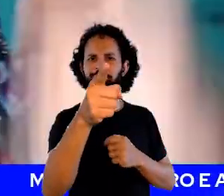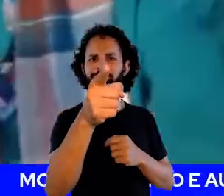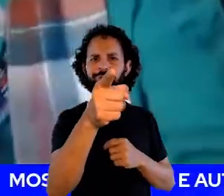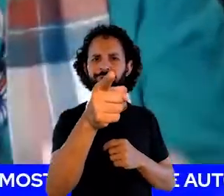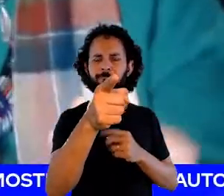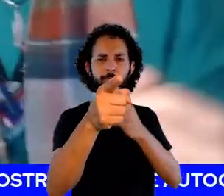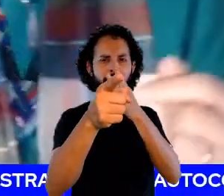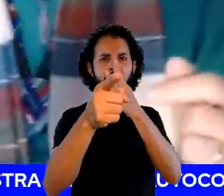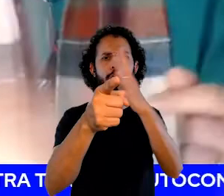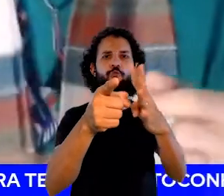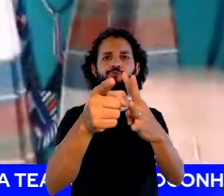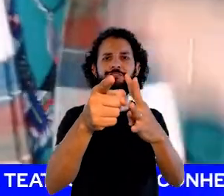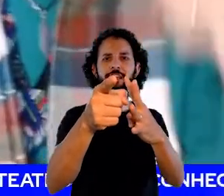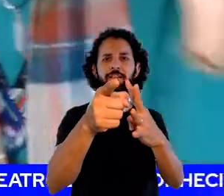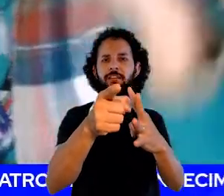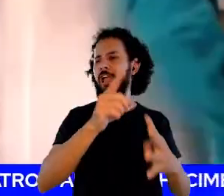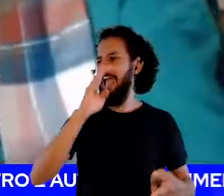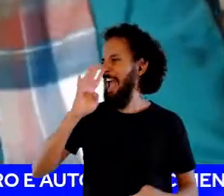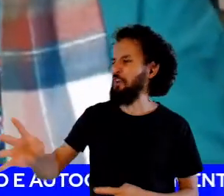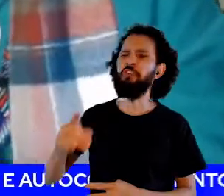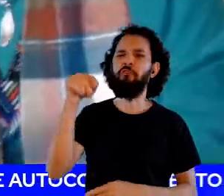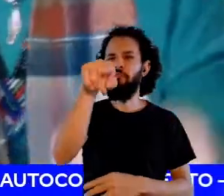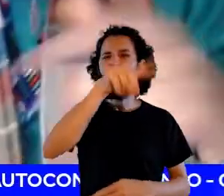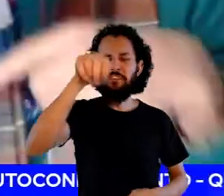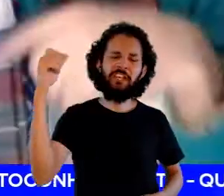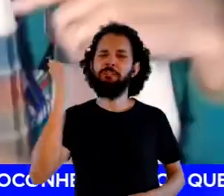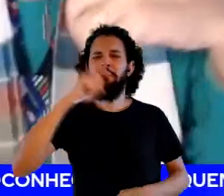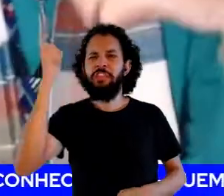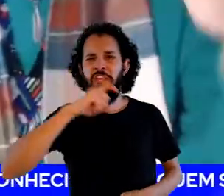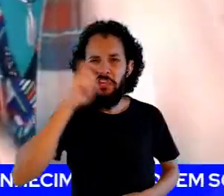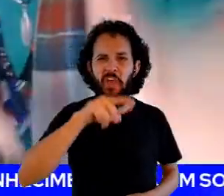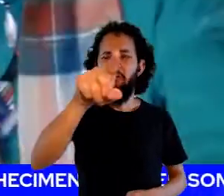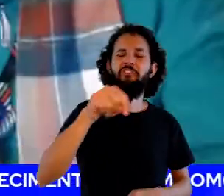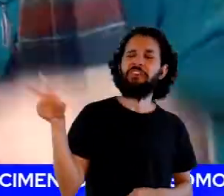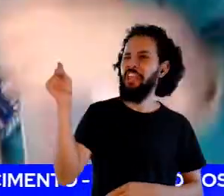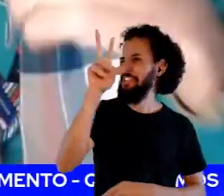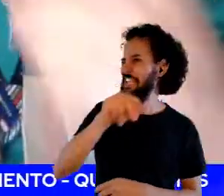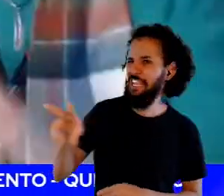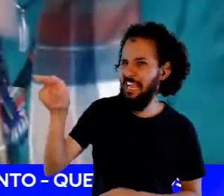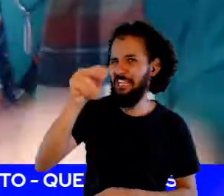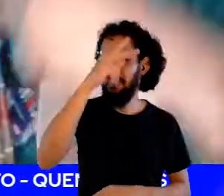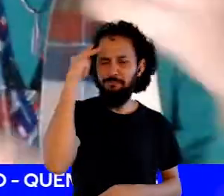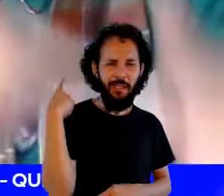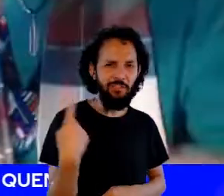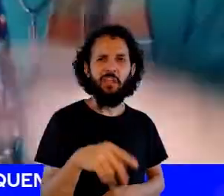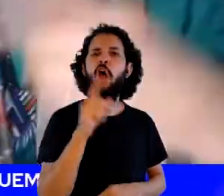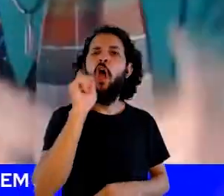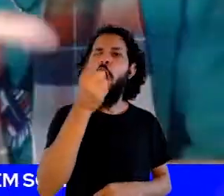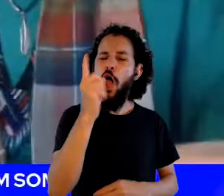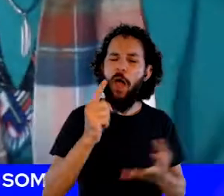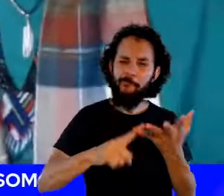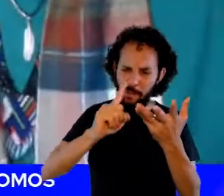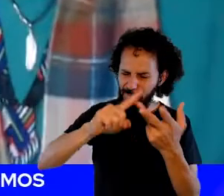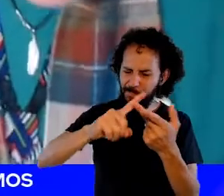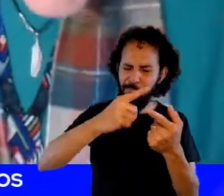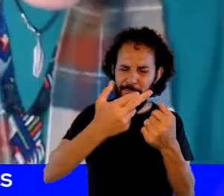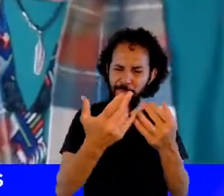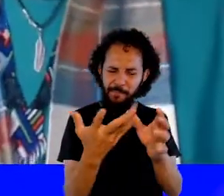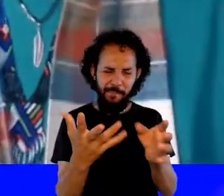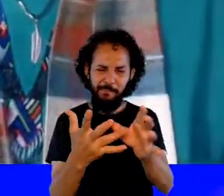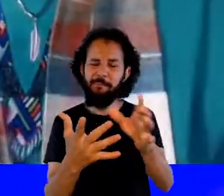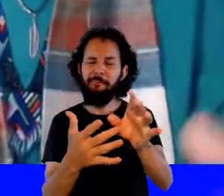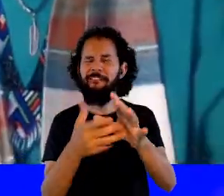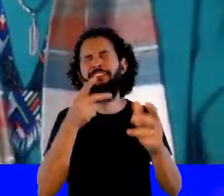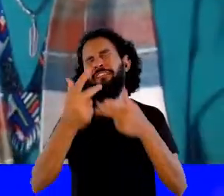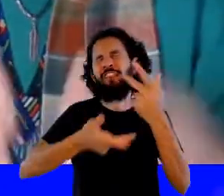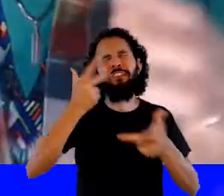acusando. Seus mentirosos, seus enganadores, vocês enganam as pessoas, etc. e tal, bababá, e falou. Os